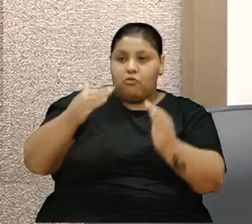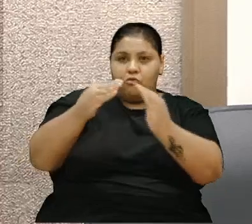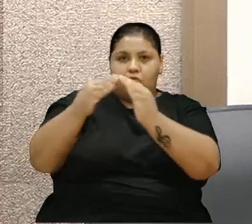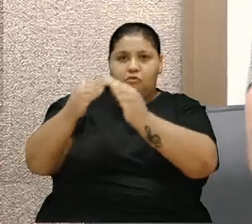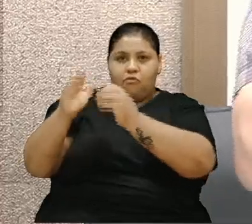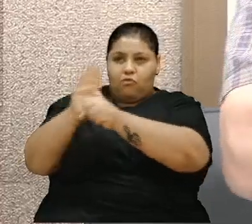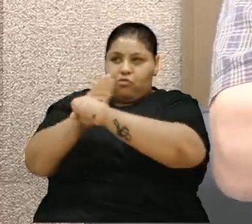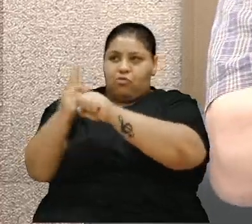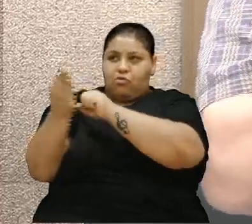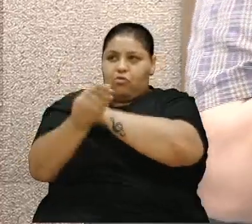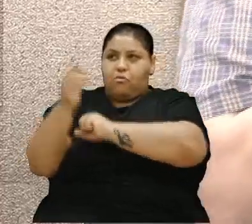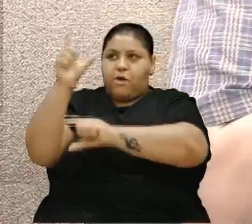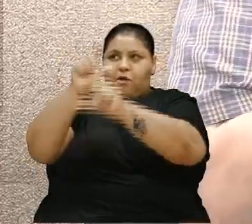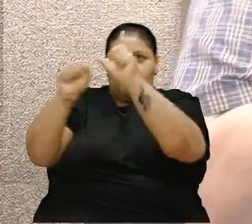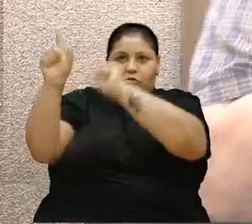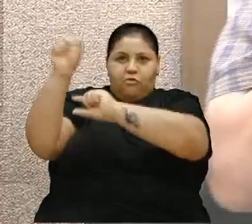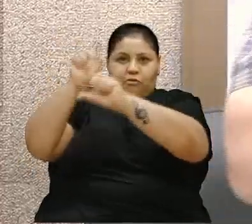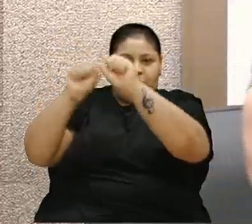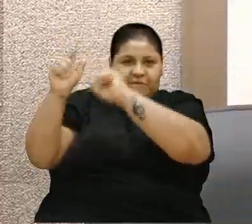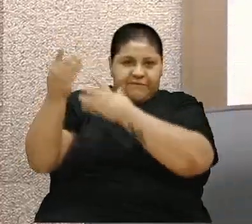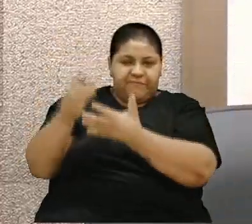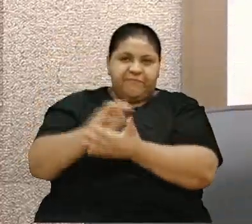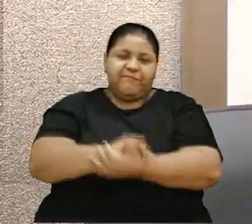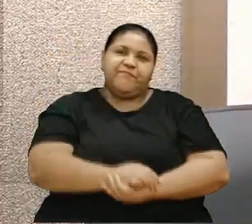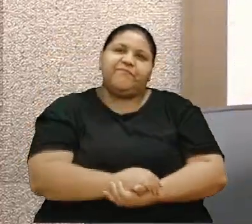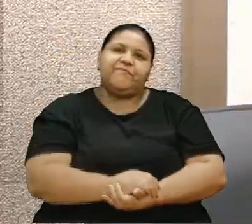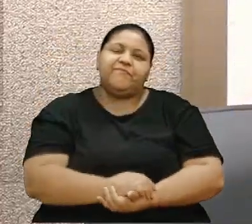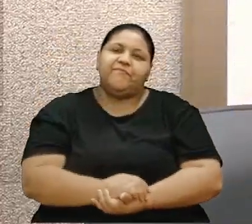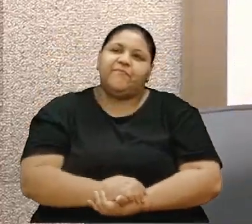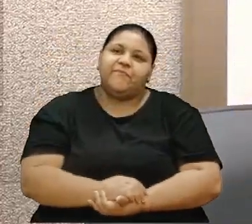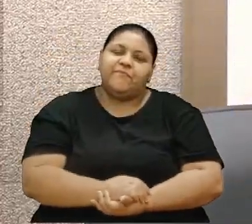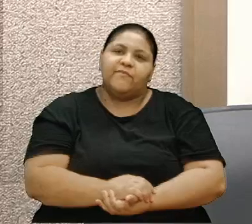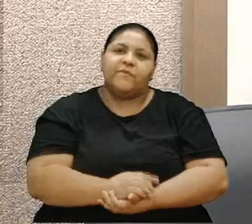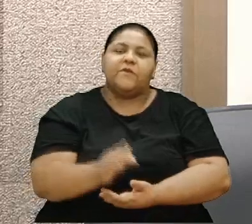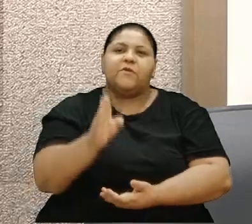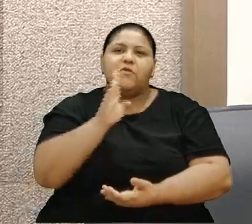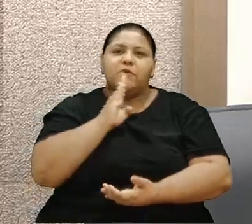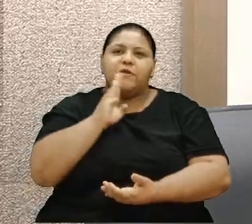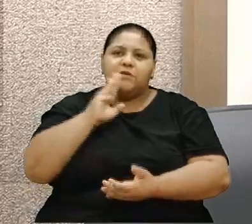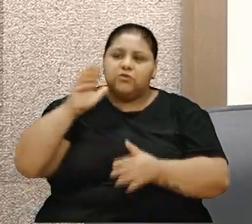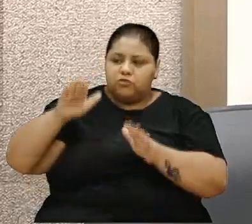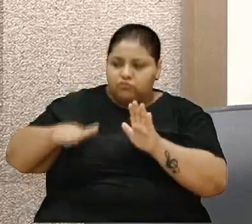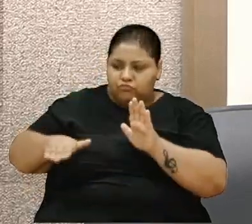Cruzeiro, vizinho de casa, né? Conheço o Volney desde criança.